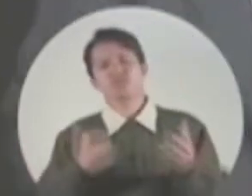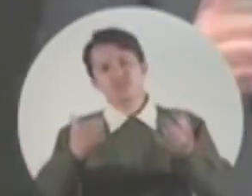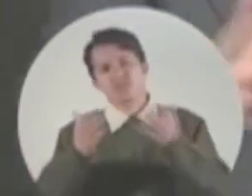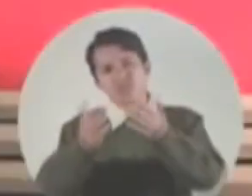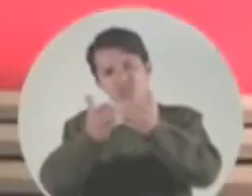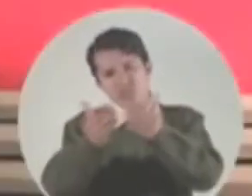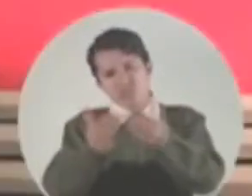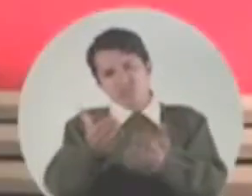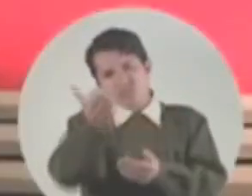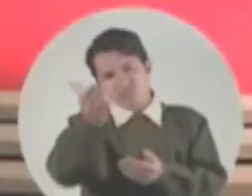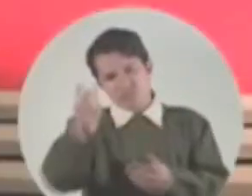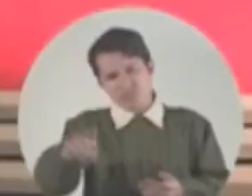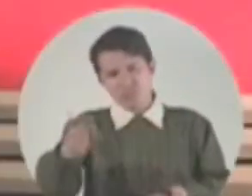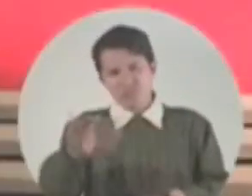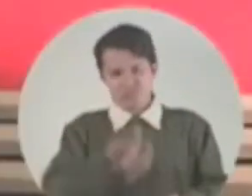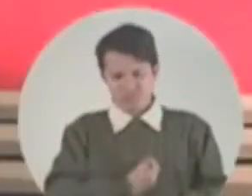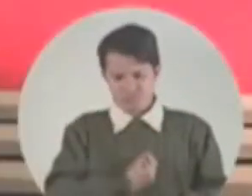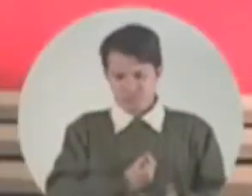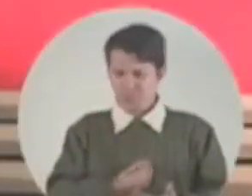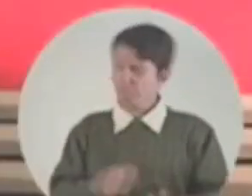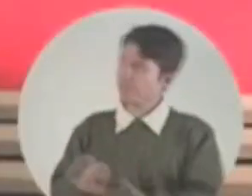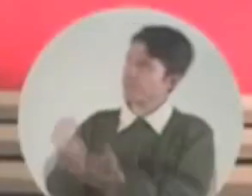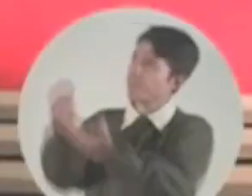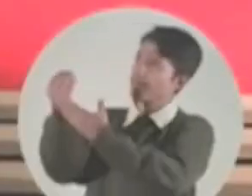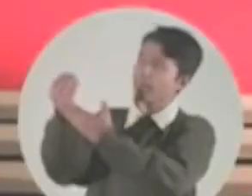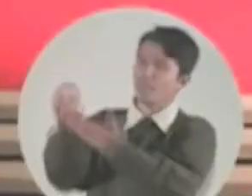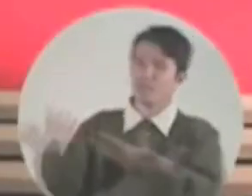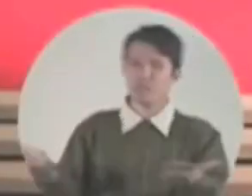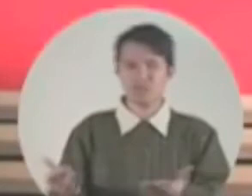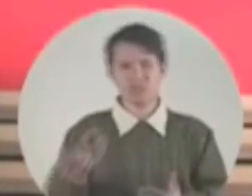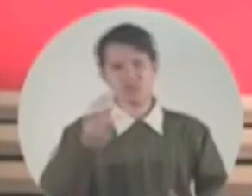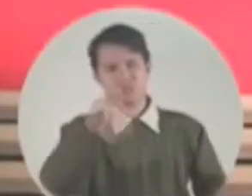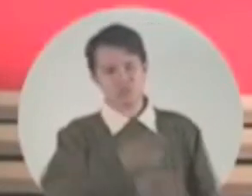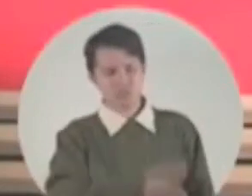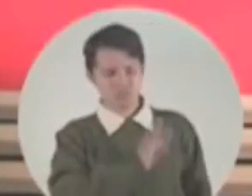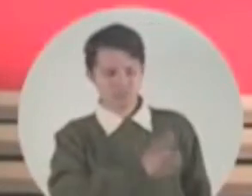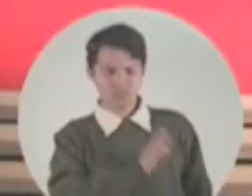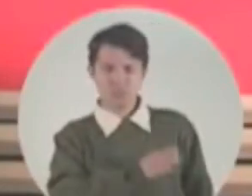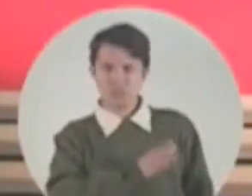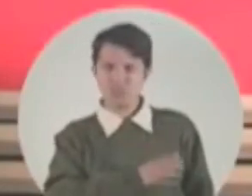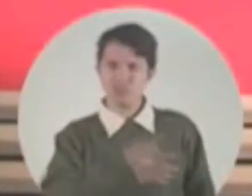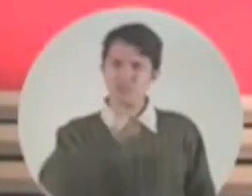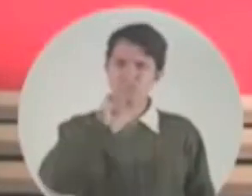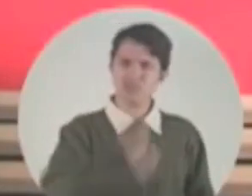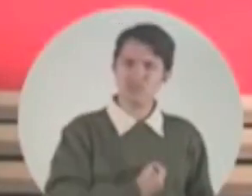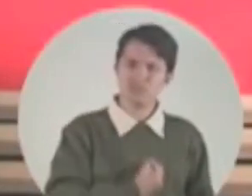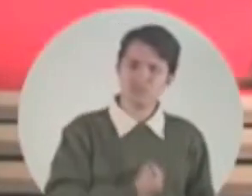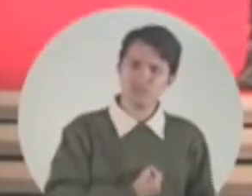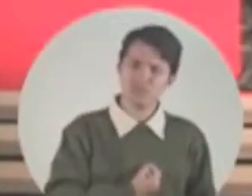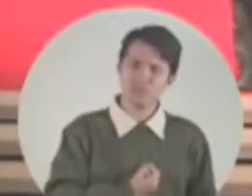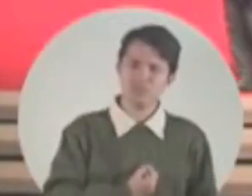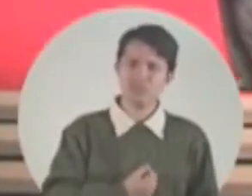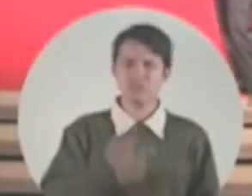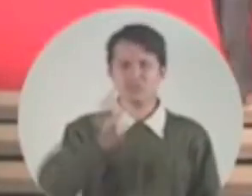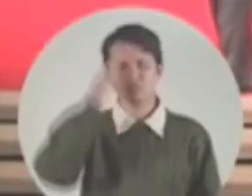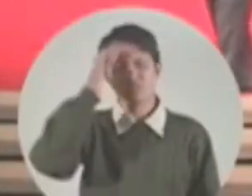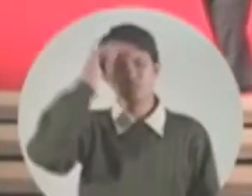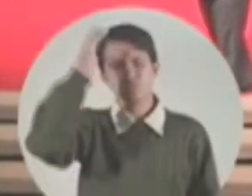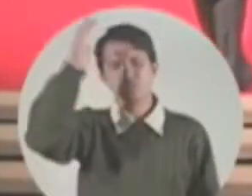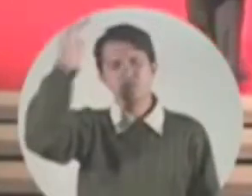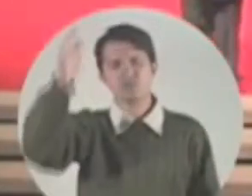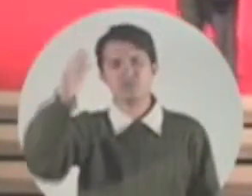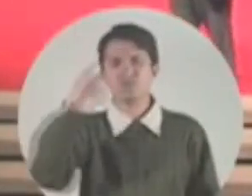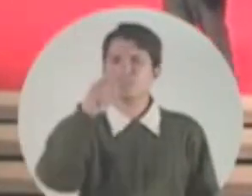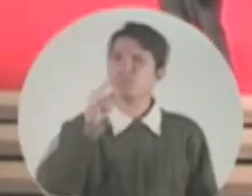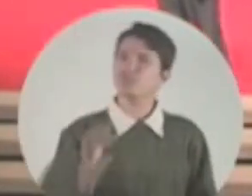É para a tua glória. Hoje eu queria convidar você a fazer essa oferenda de amor diante do Senhor. Teu